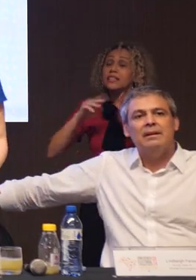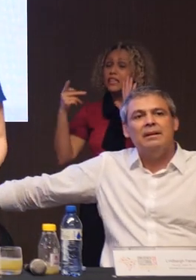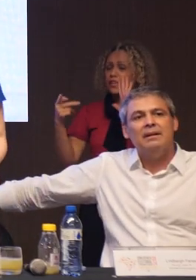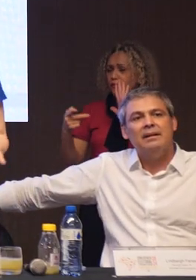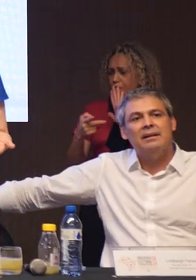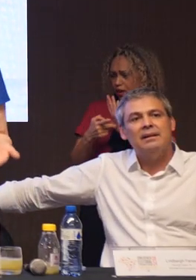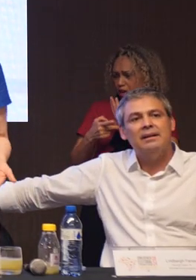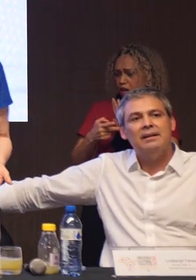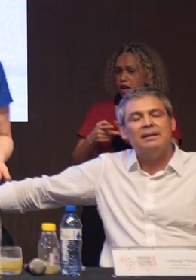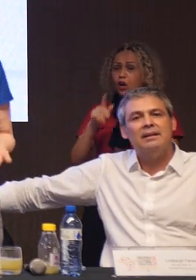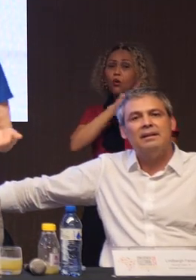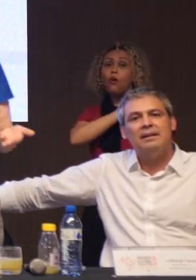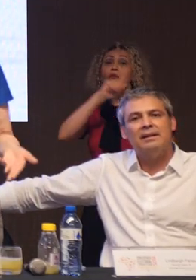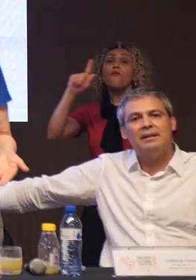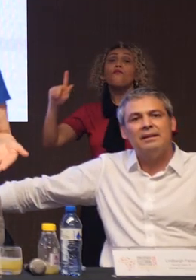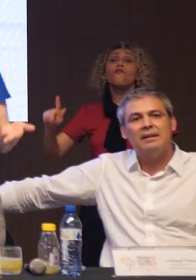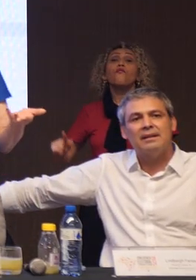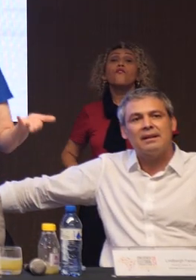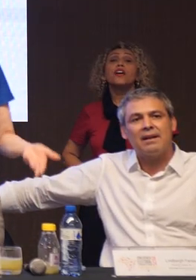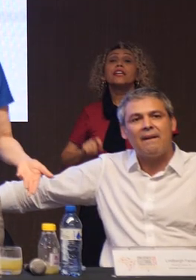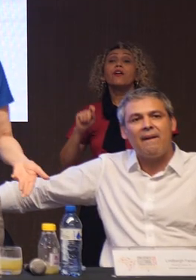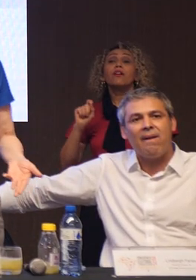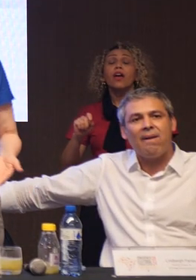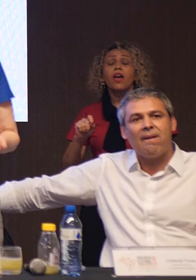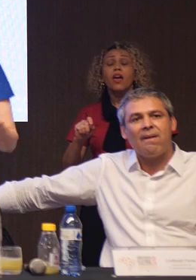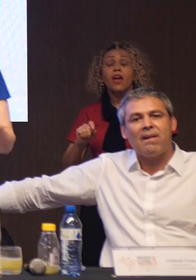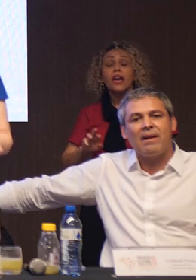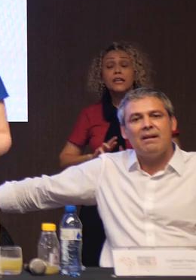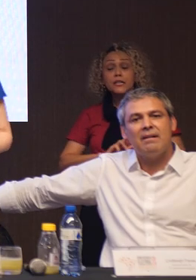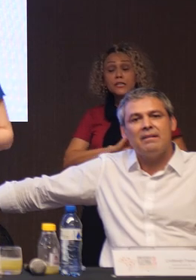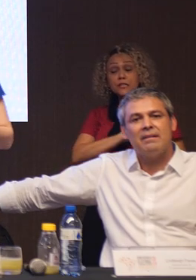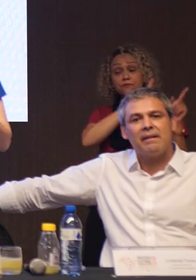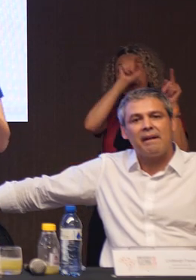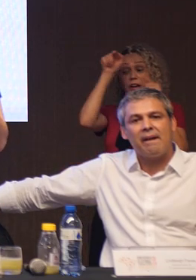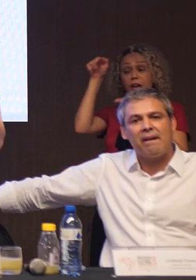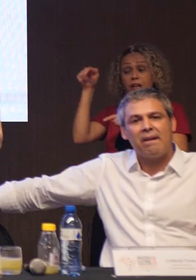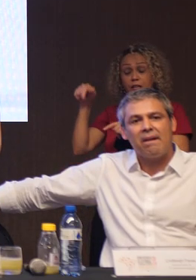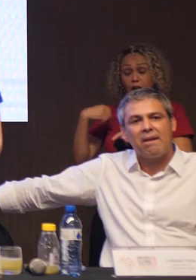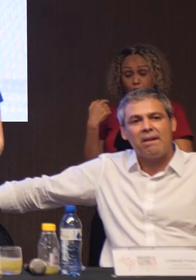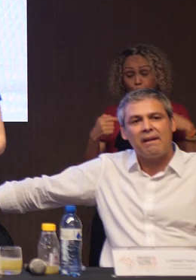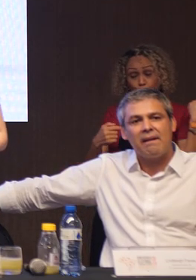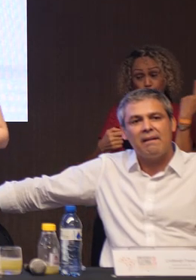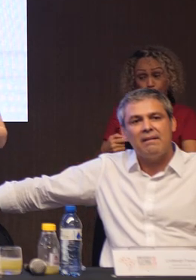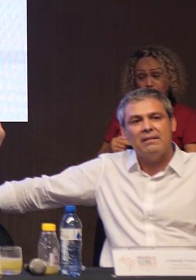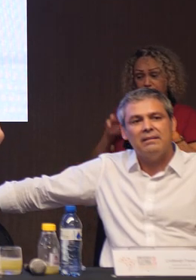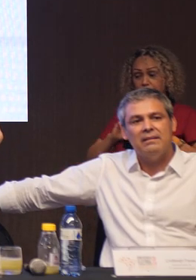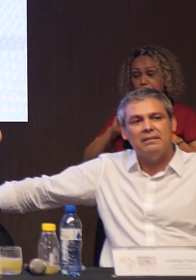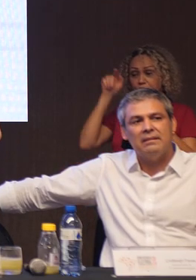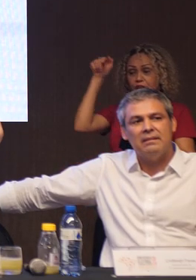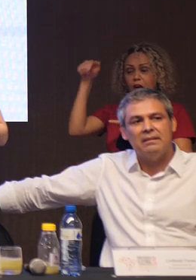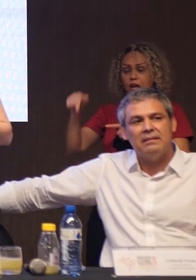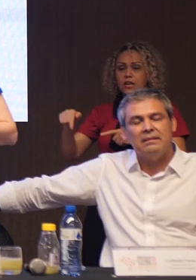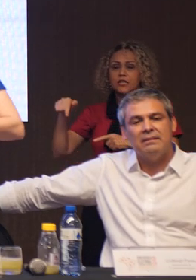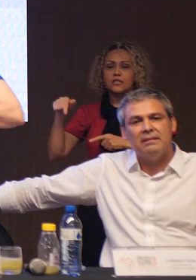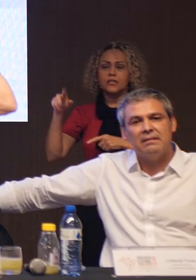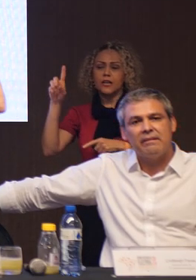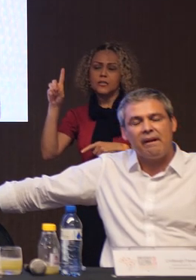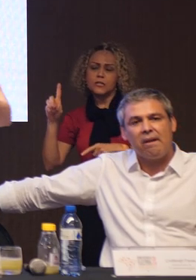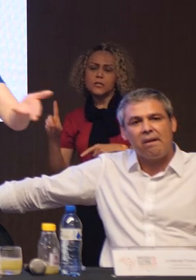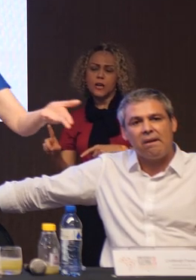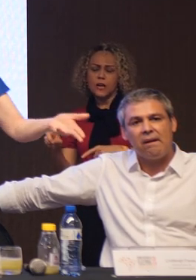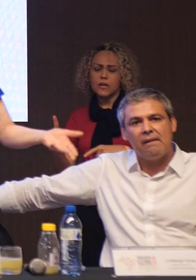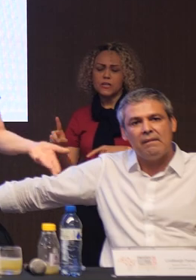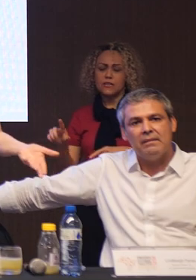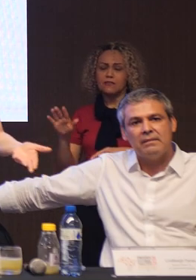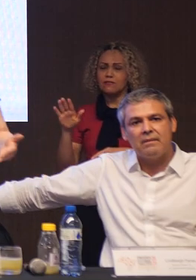na verdade não veem o rosto das pessoas e promovem em cidades grandes aquela condição em que as pessoas se